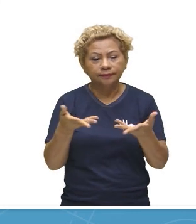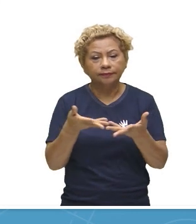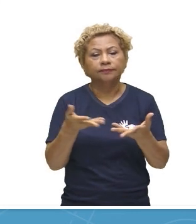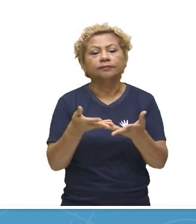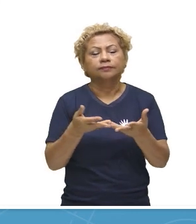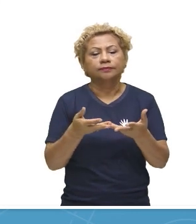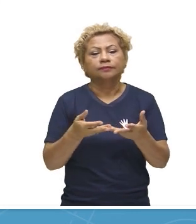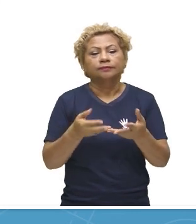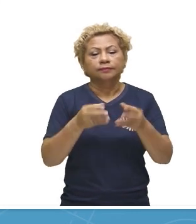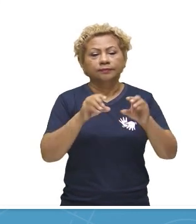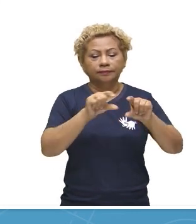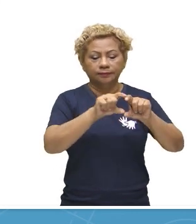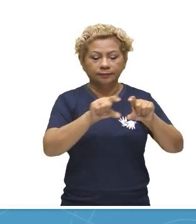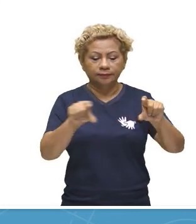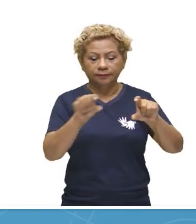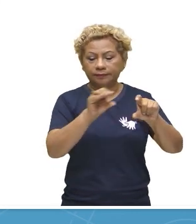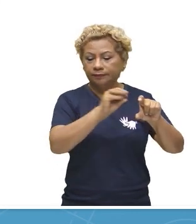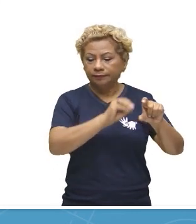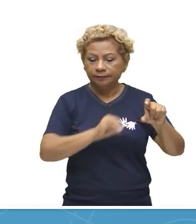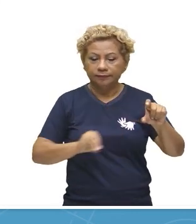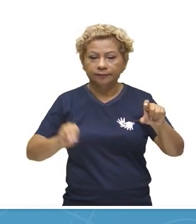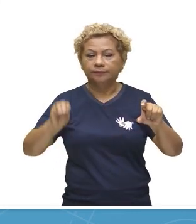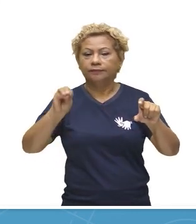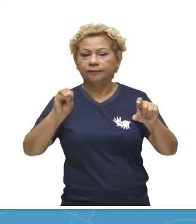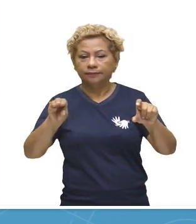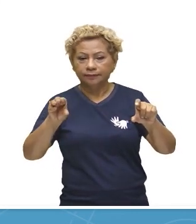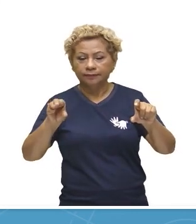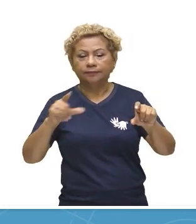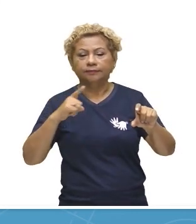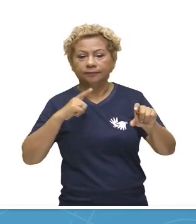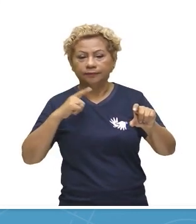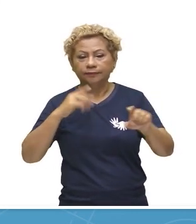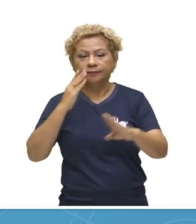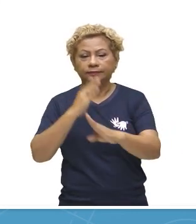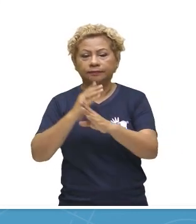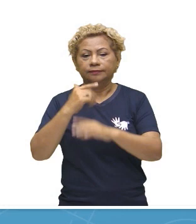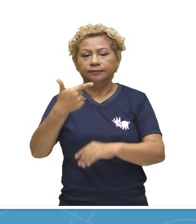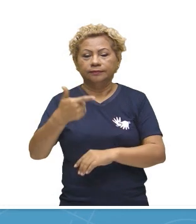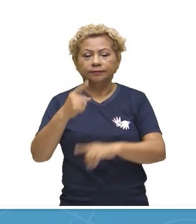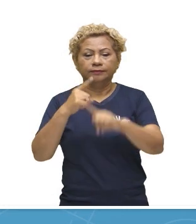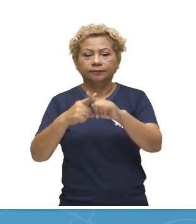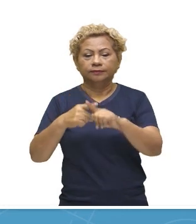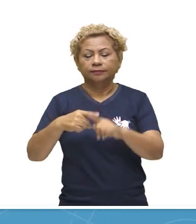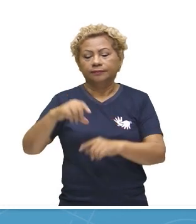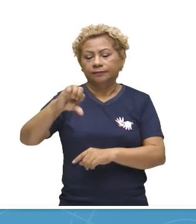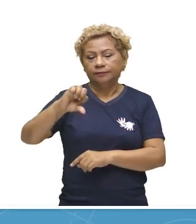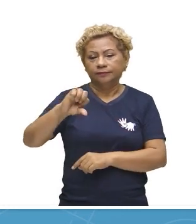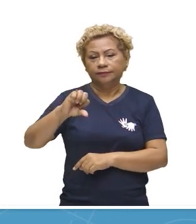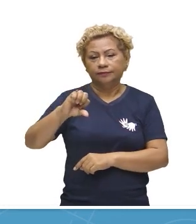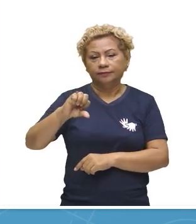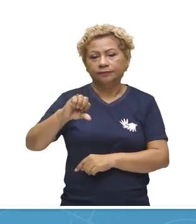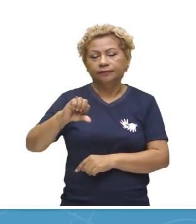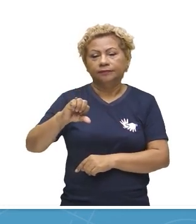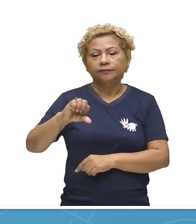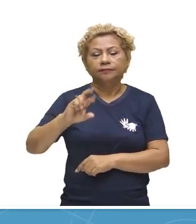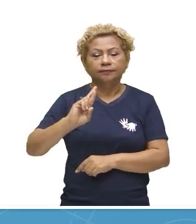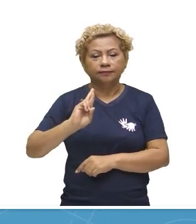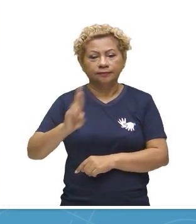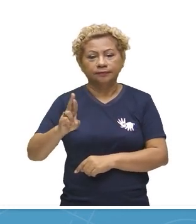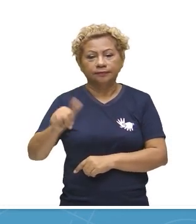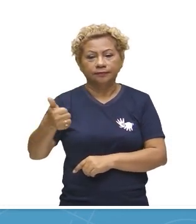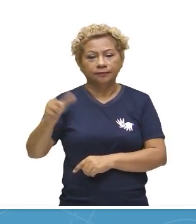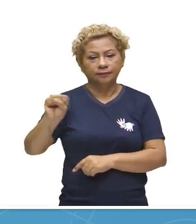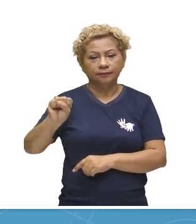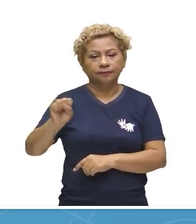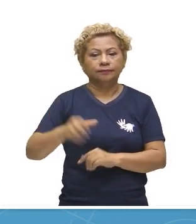2, conseguir extrair aqui, ó, 3 ao quadrado. Aí a gente chegaria na resposta de 18. 625,